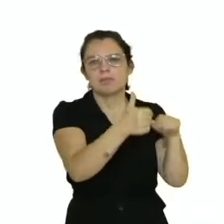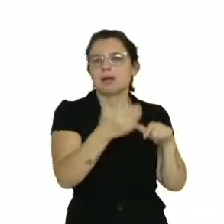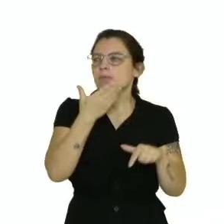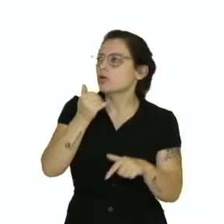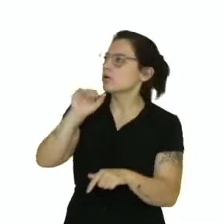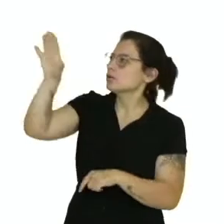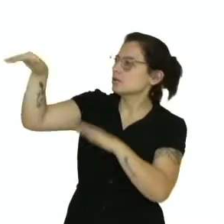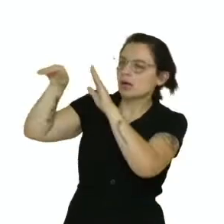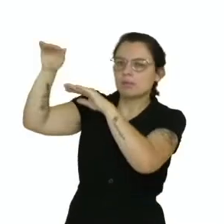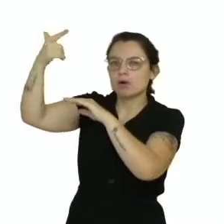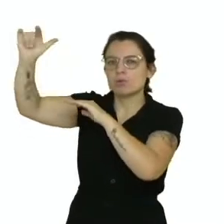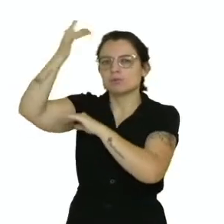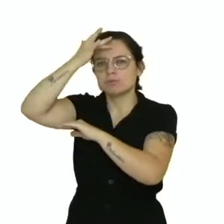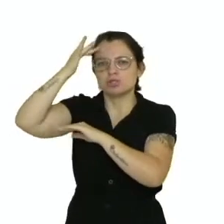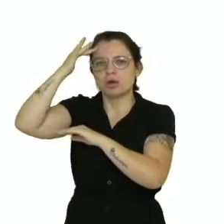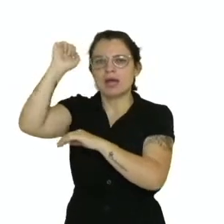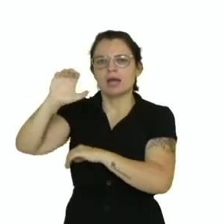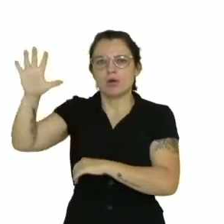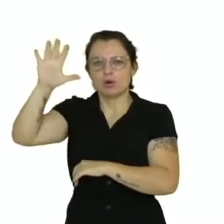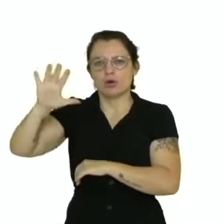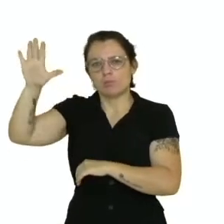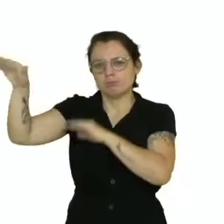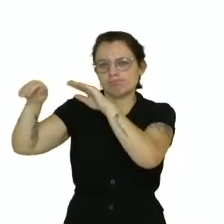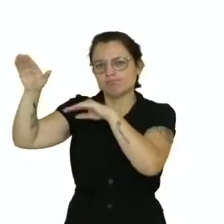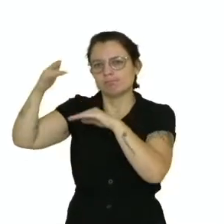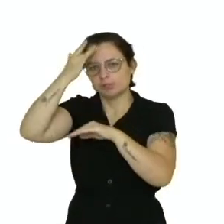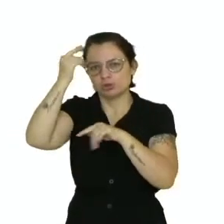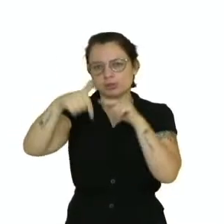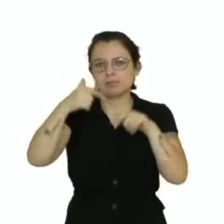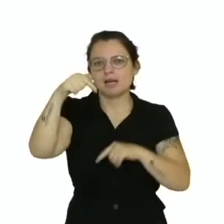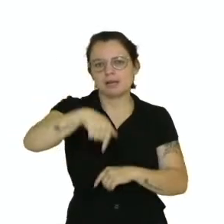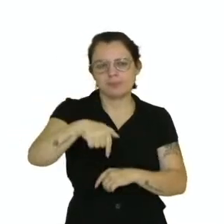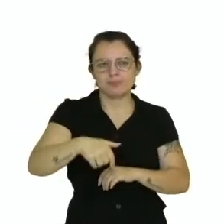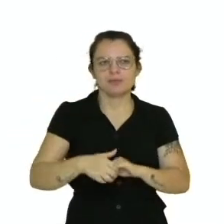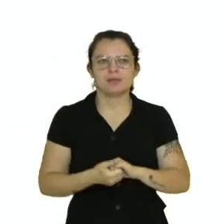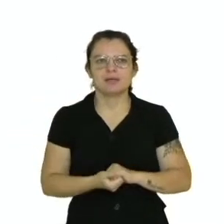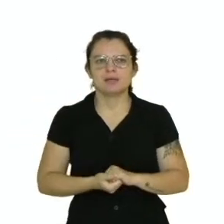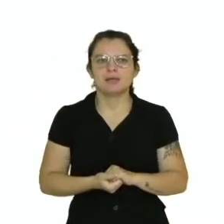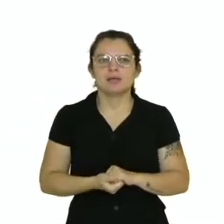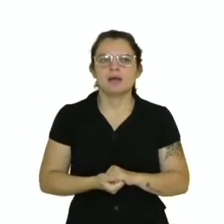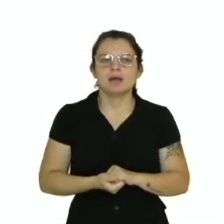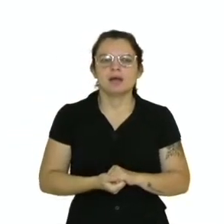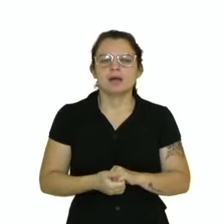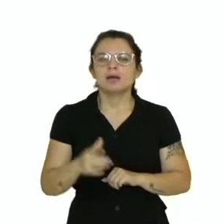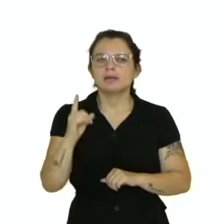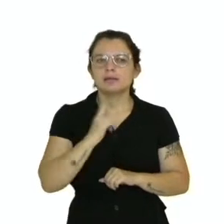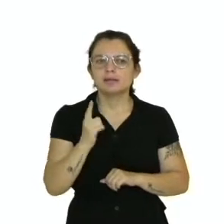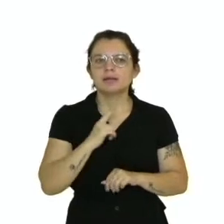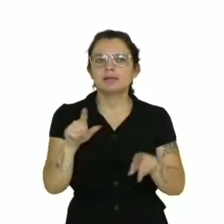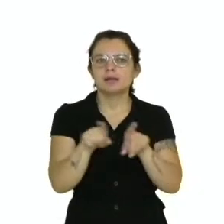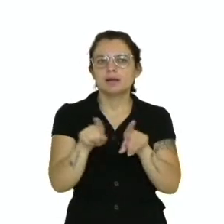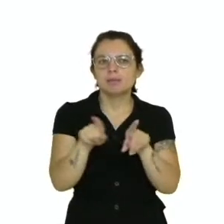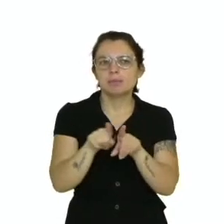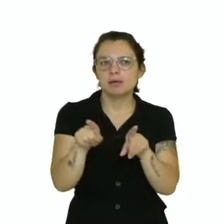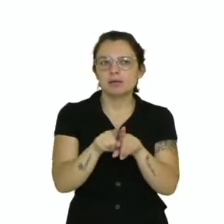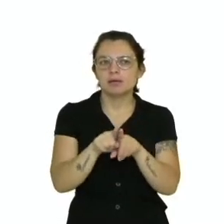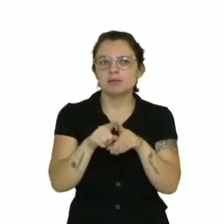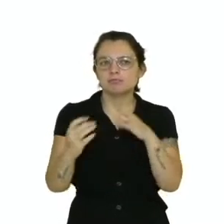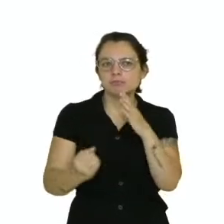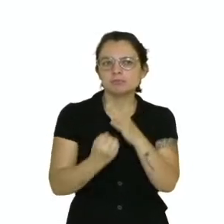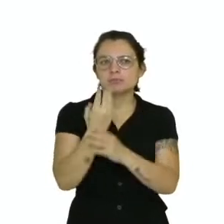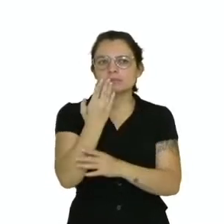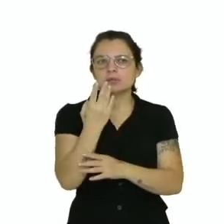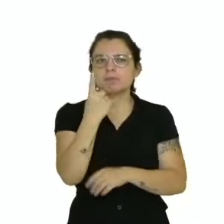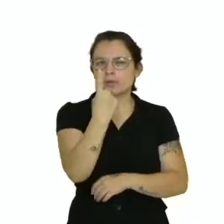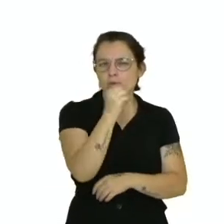o processo de industrialização esteve entrelaçado também ao da imigração. Estima-se que entre 1880